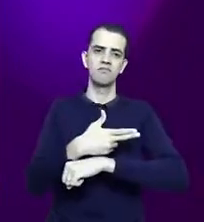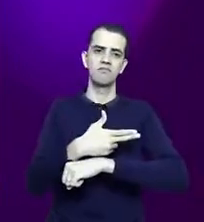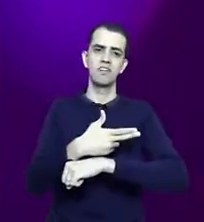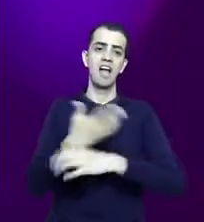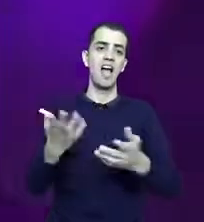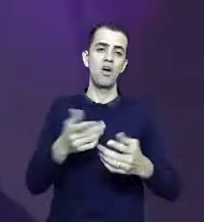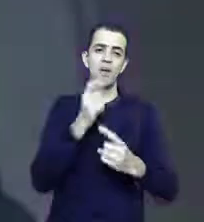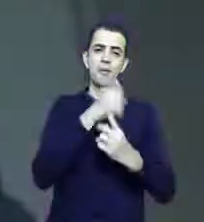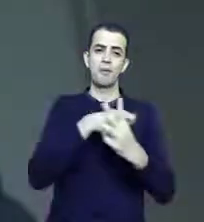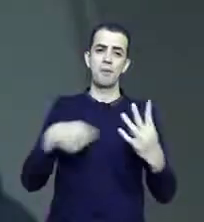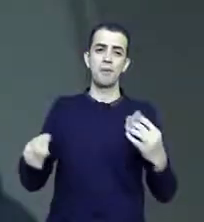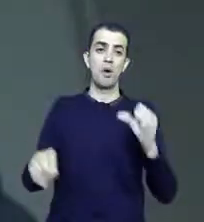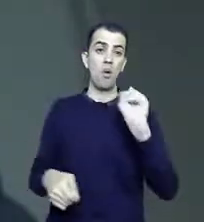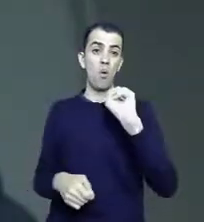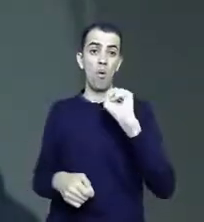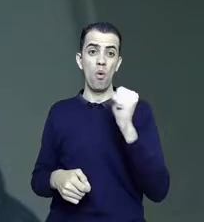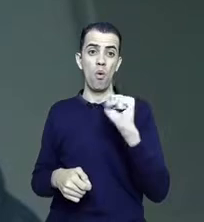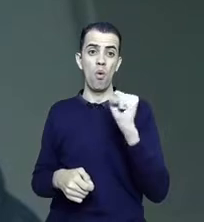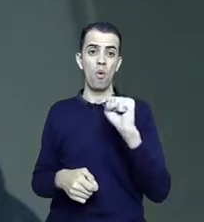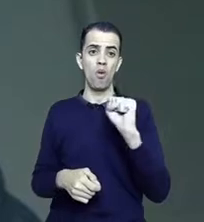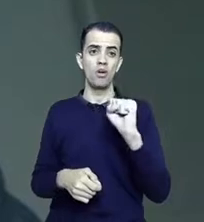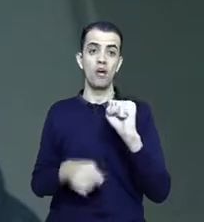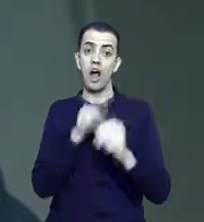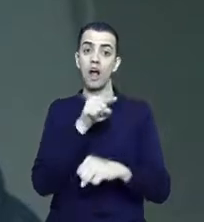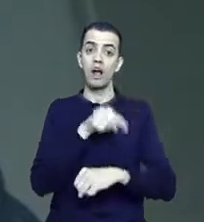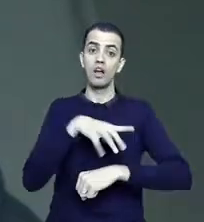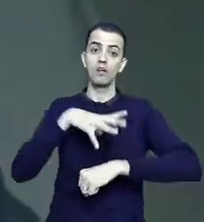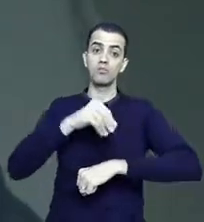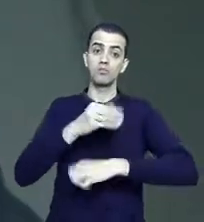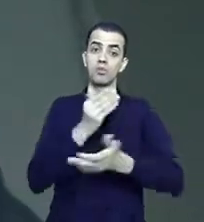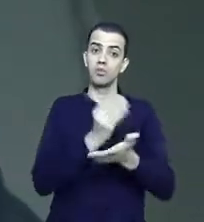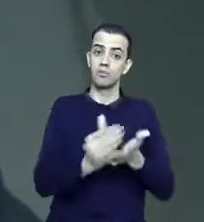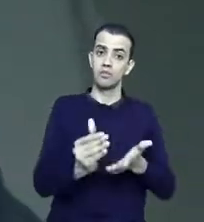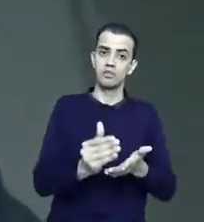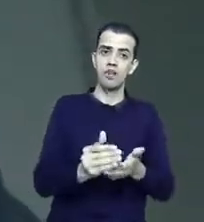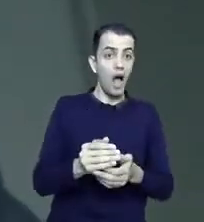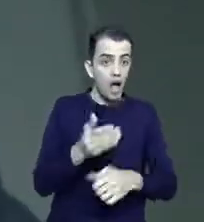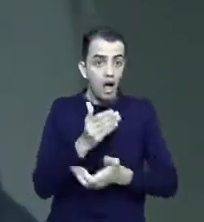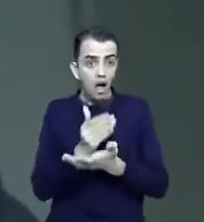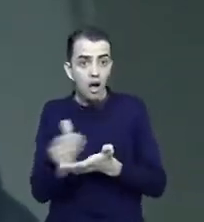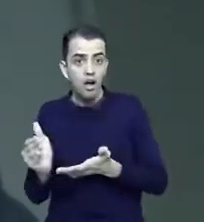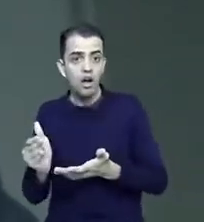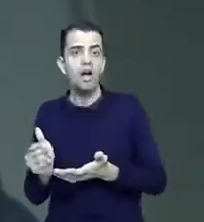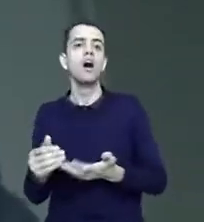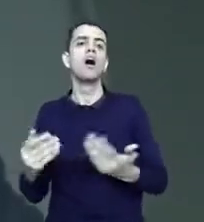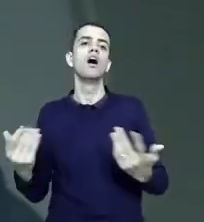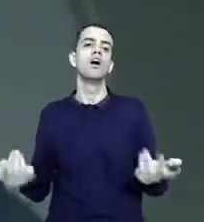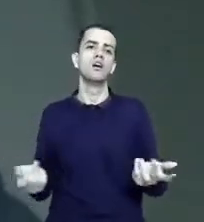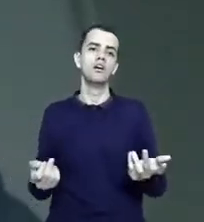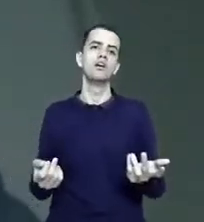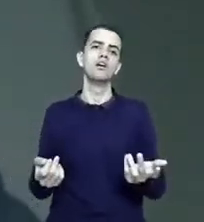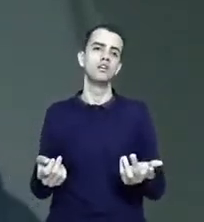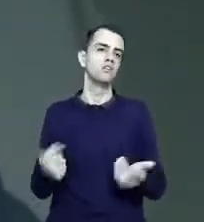já tem 8 meses, passado 8 meses... Não, esse é o raio-x inicial. Esse é o raio-x inicial? Esse é o inicial. É cirúrgico, com